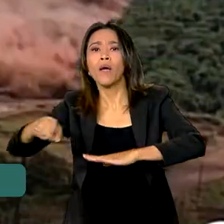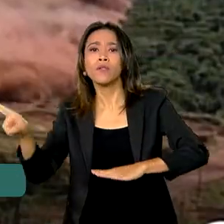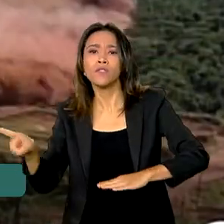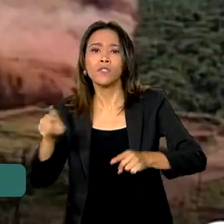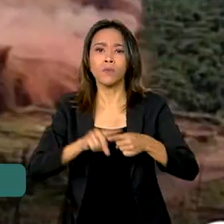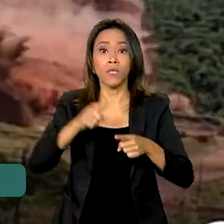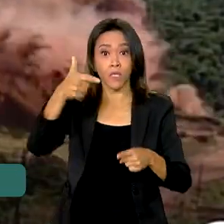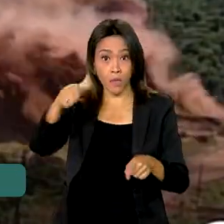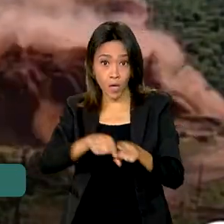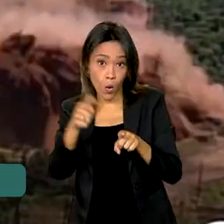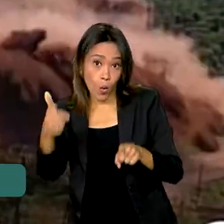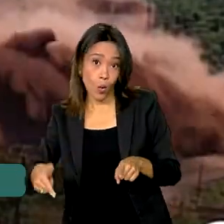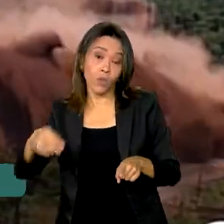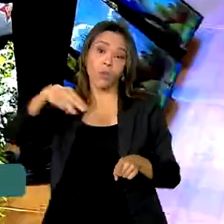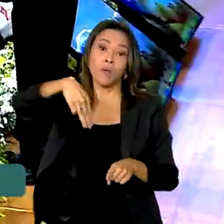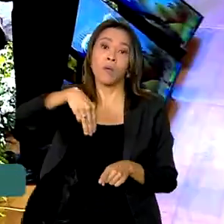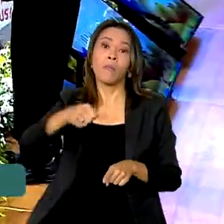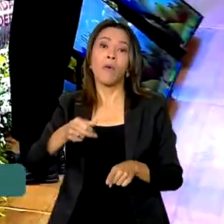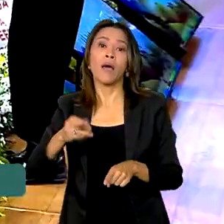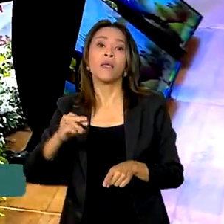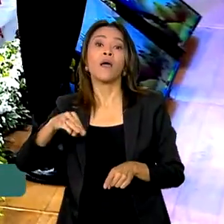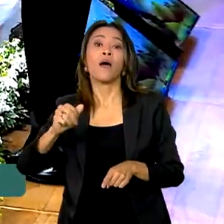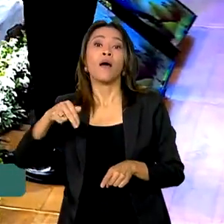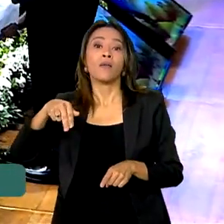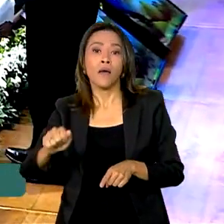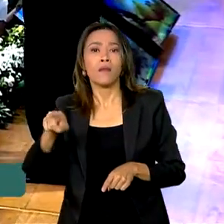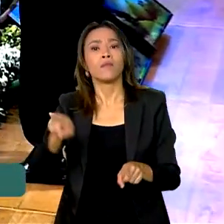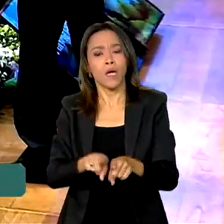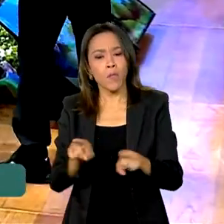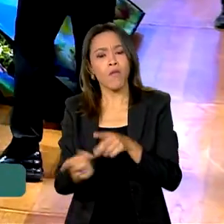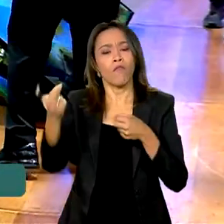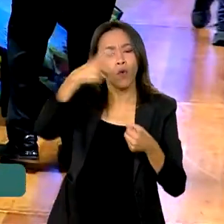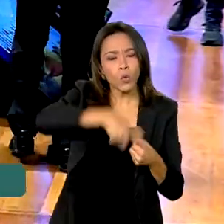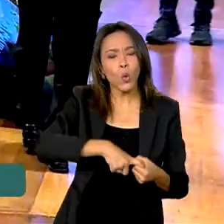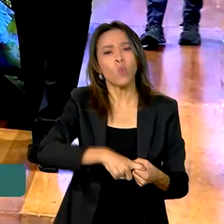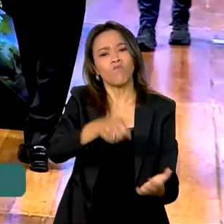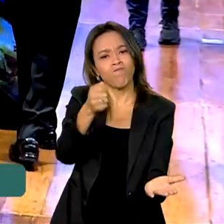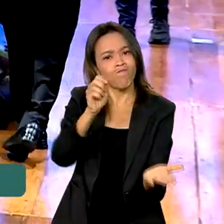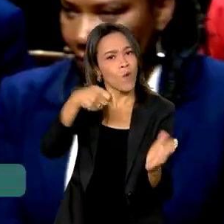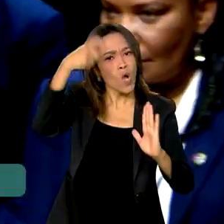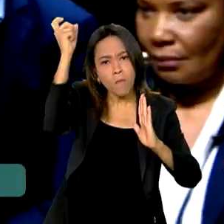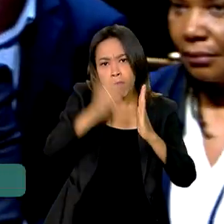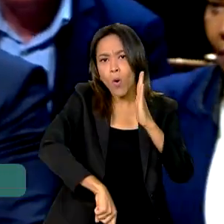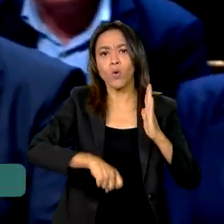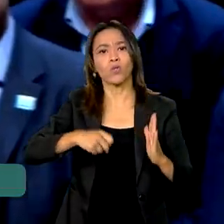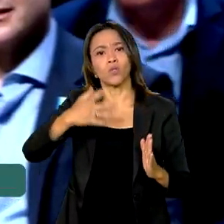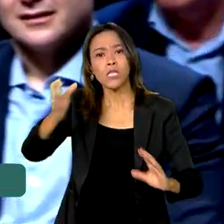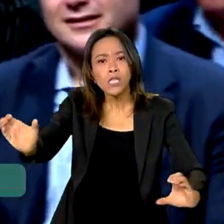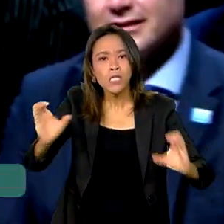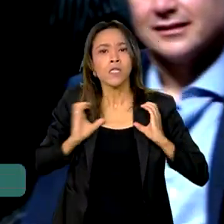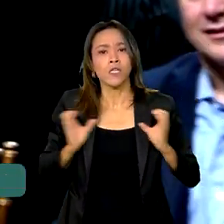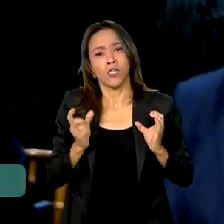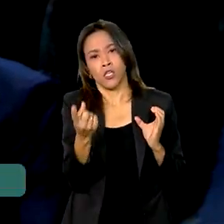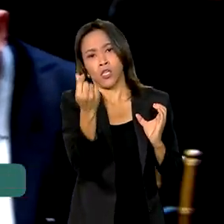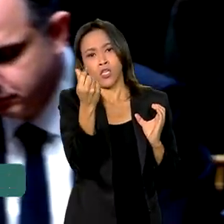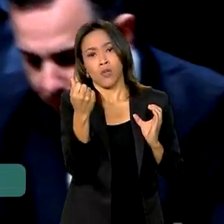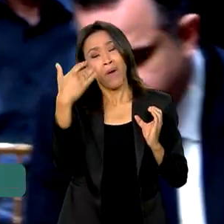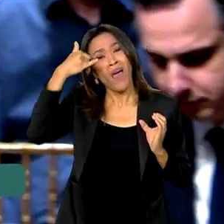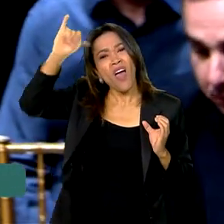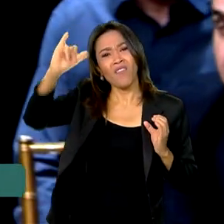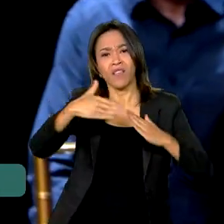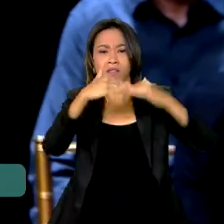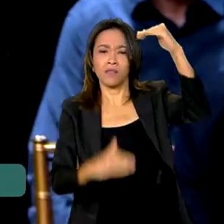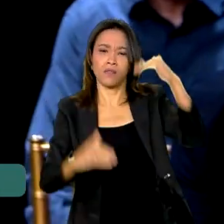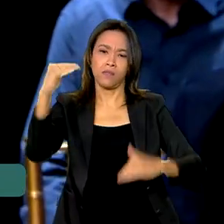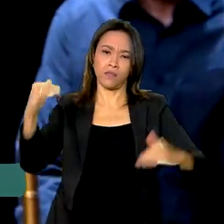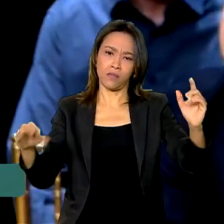e Brumadinho. Voltou a defender a taxação dos mais ricos como forma de combater as desigualdades